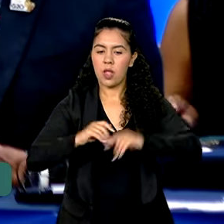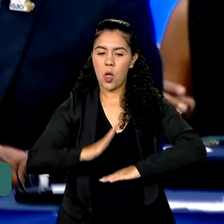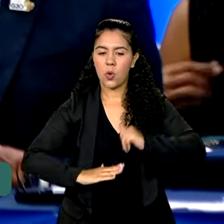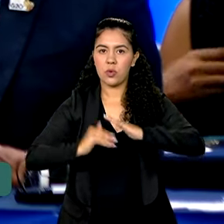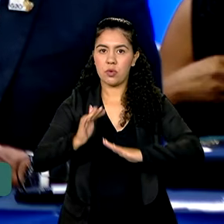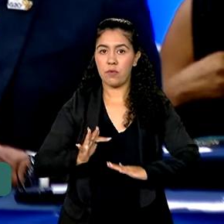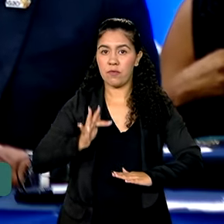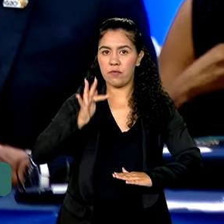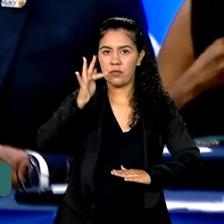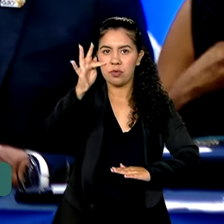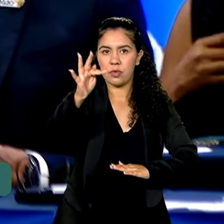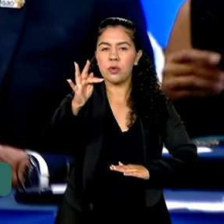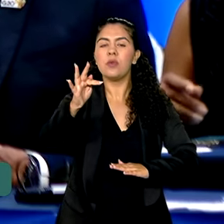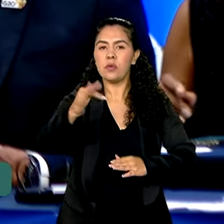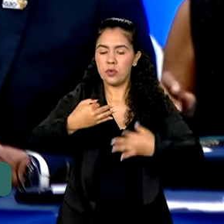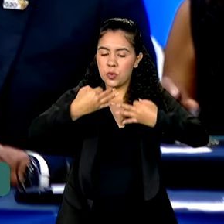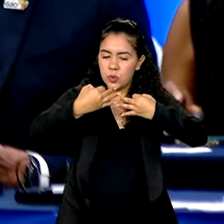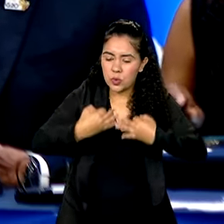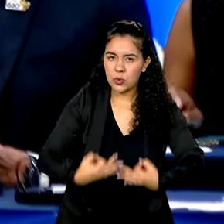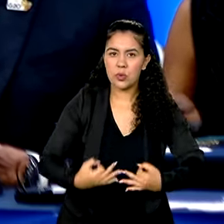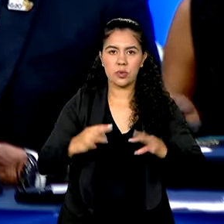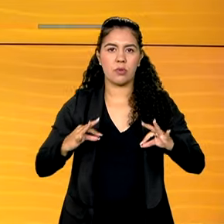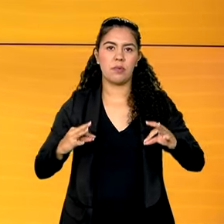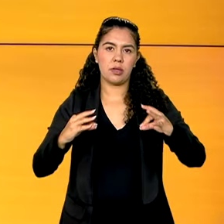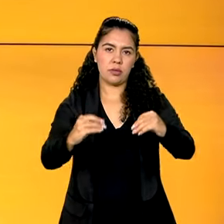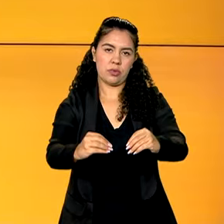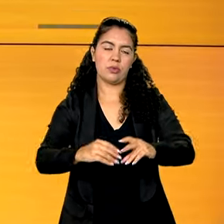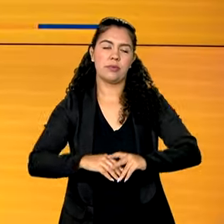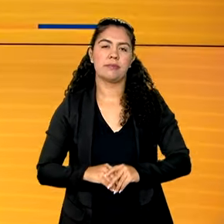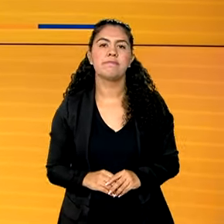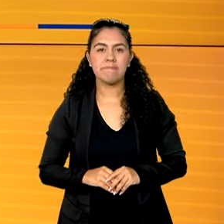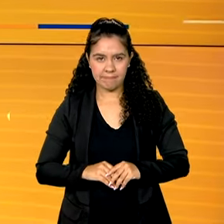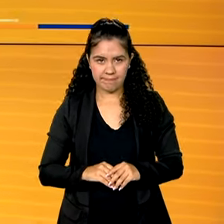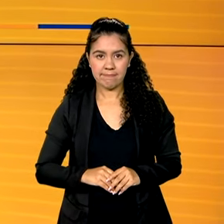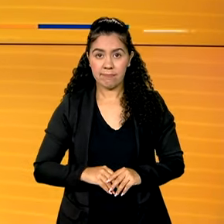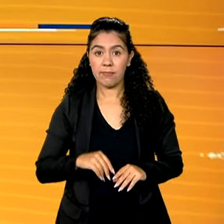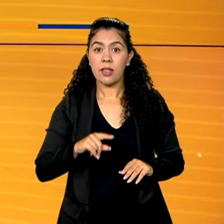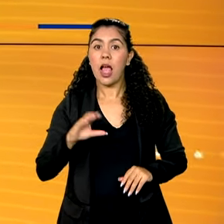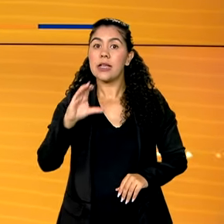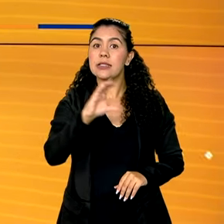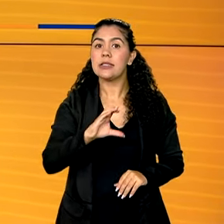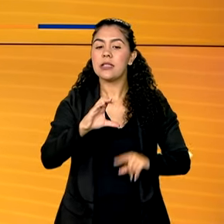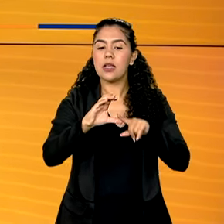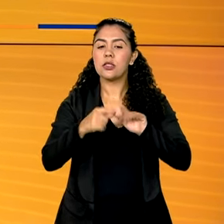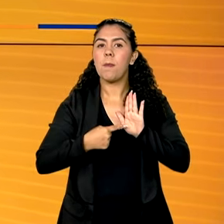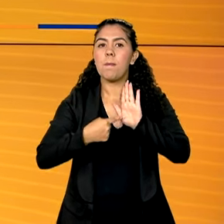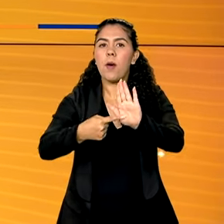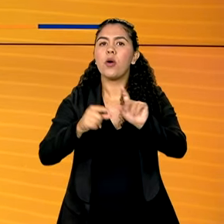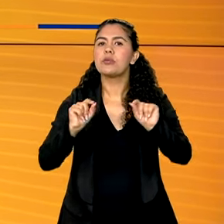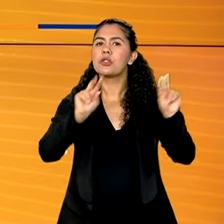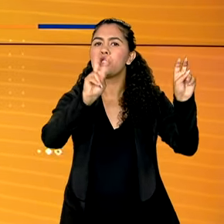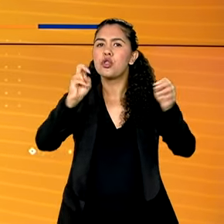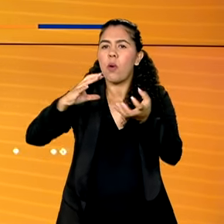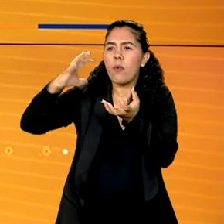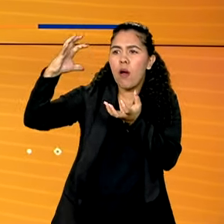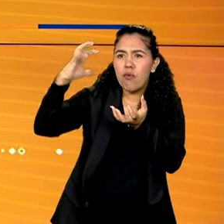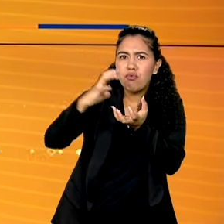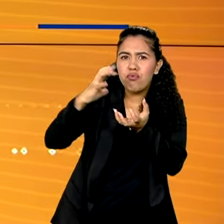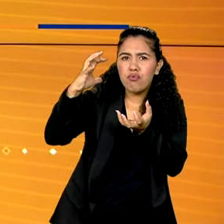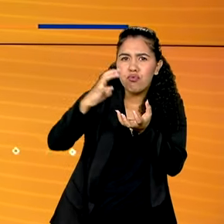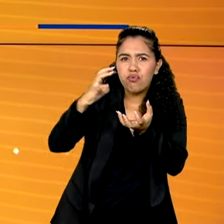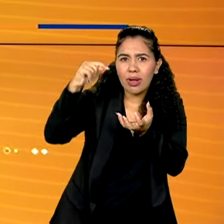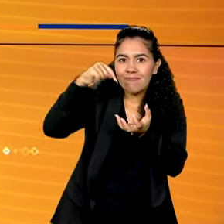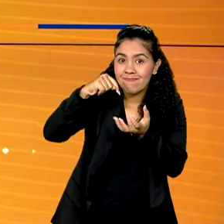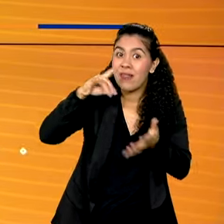mais resiliente e justo para todos. A ciência mostra que o aquecimento global é uma realidade.